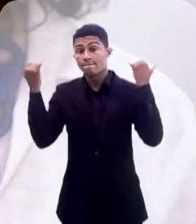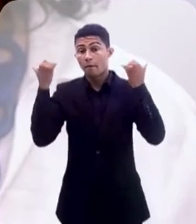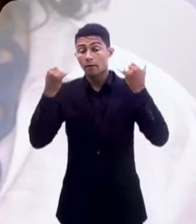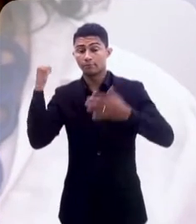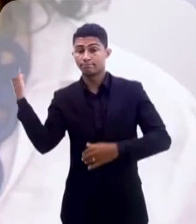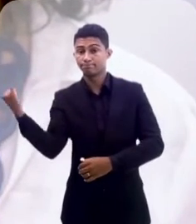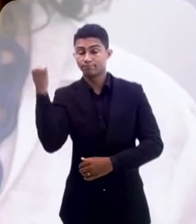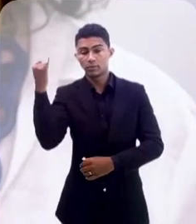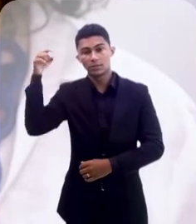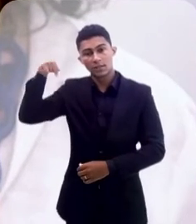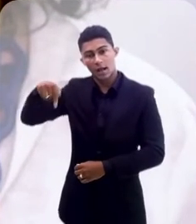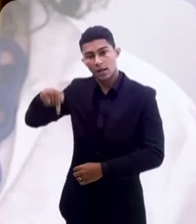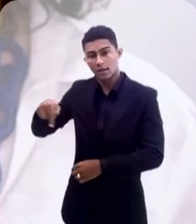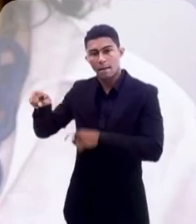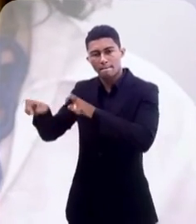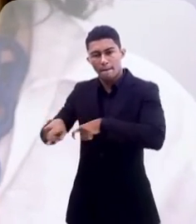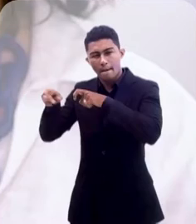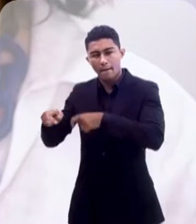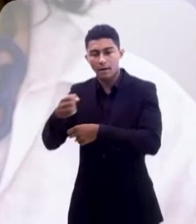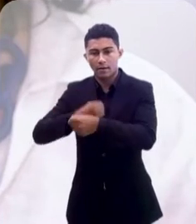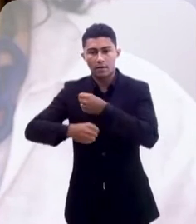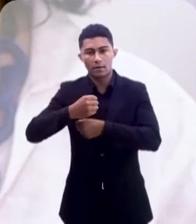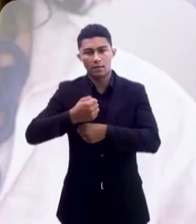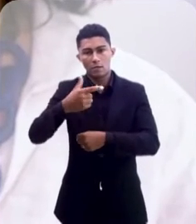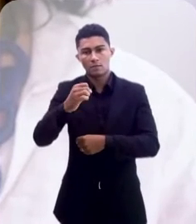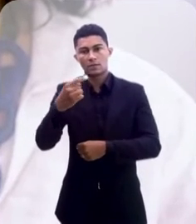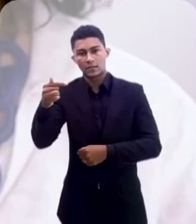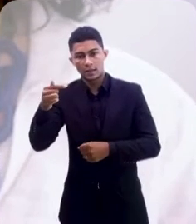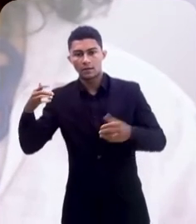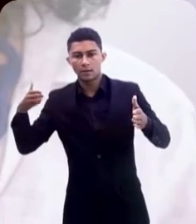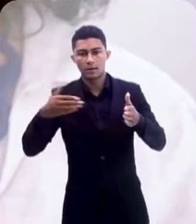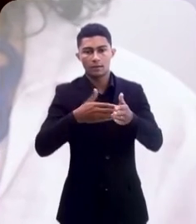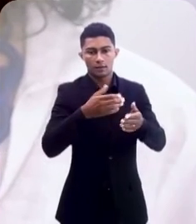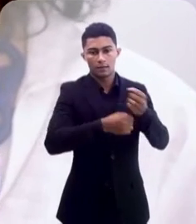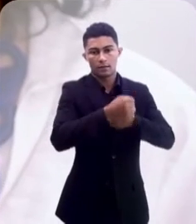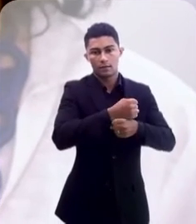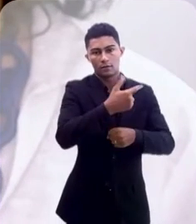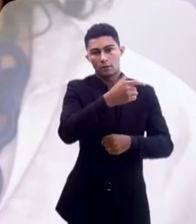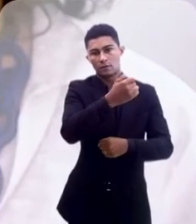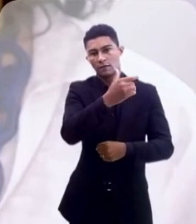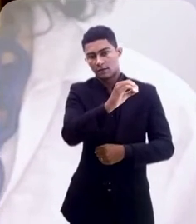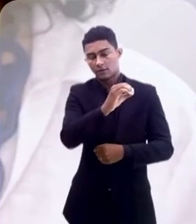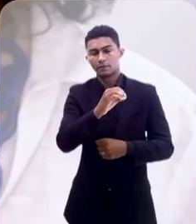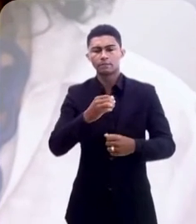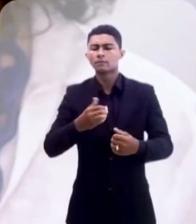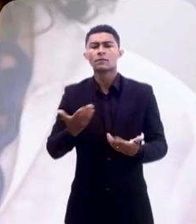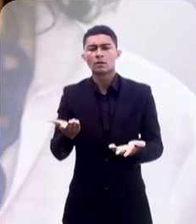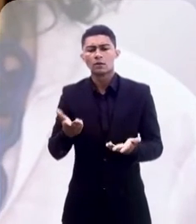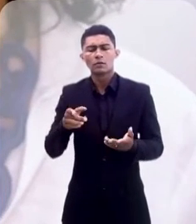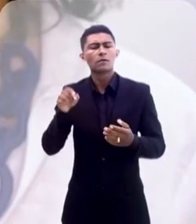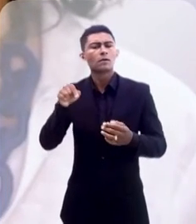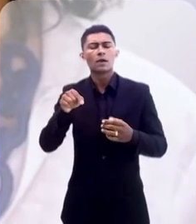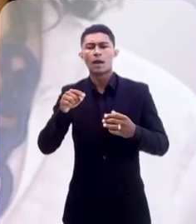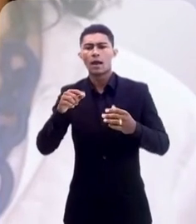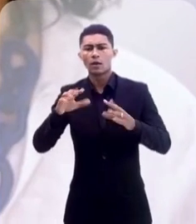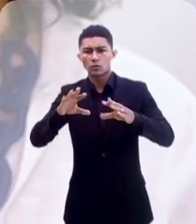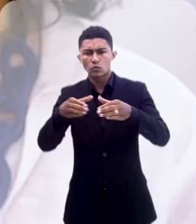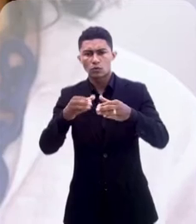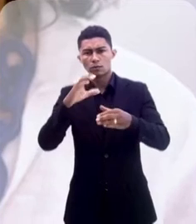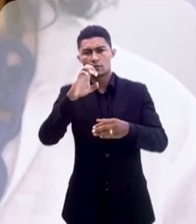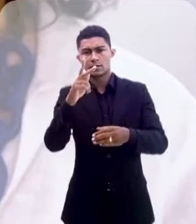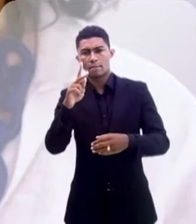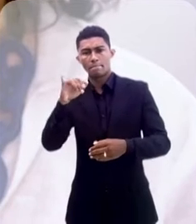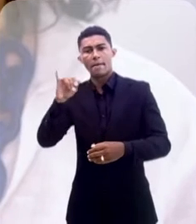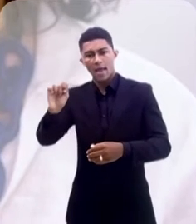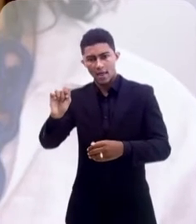importantes sobre o desempenho do agronegócio entre os anos de 2017 e 2020. O estudo do CEPEA, lançado pela